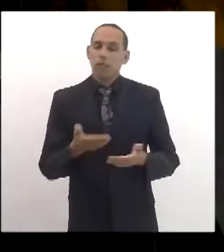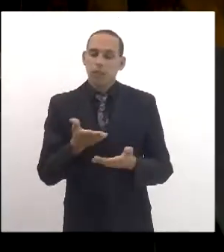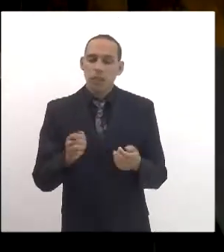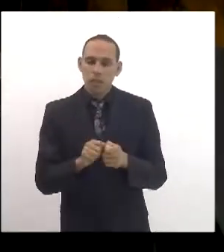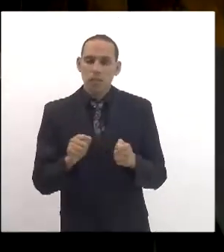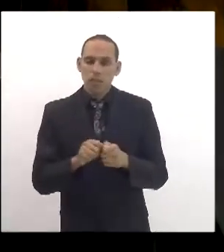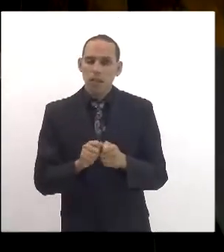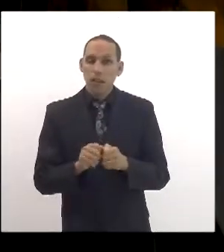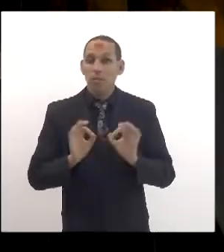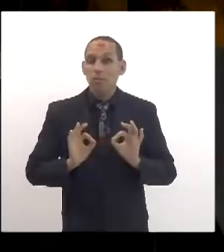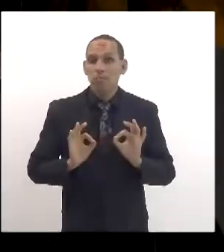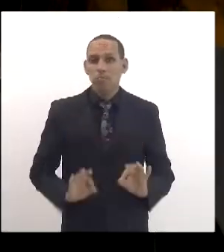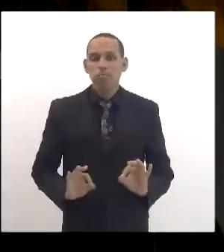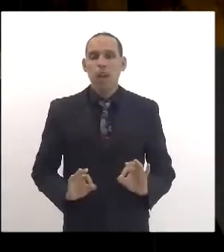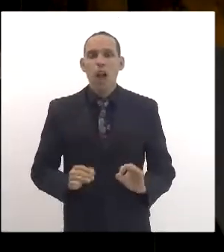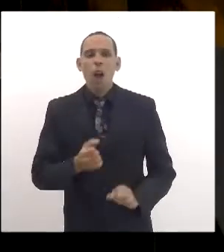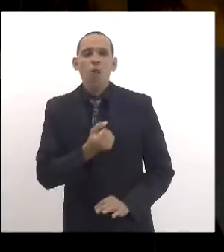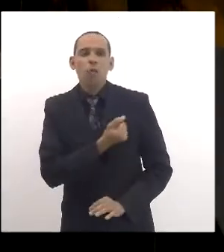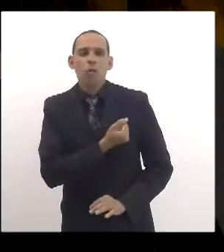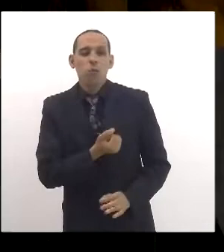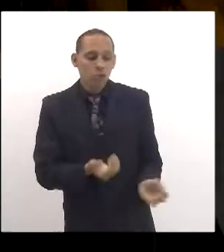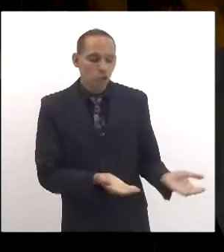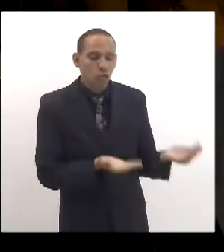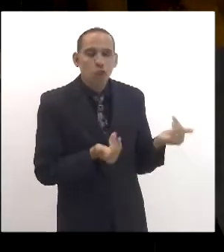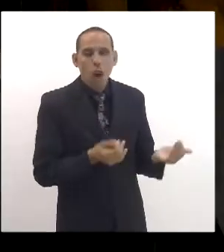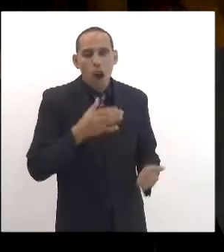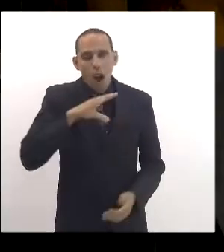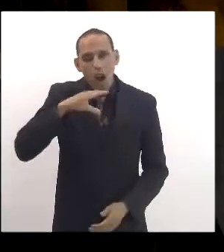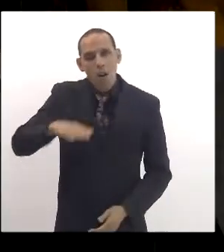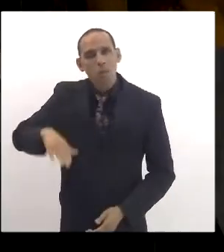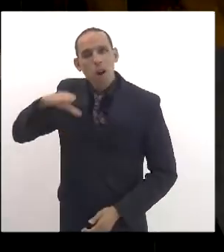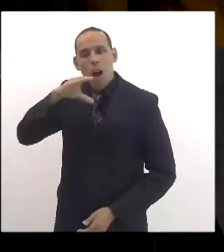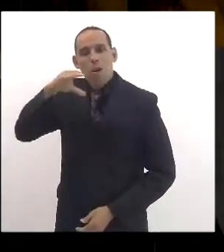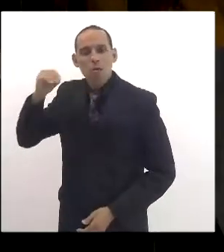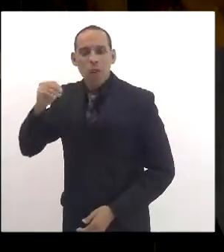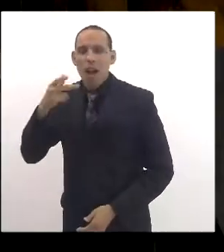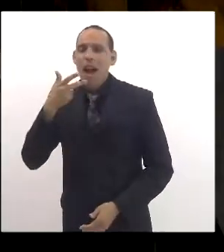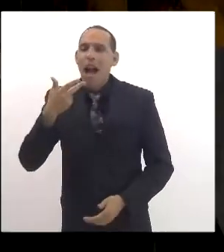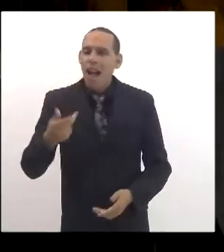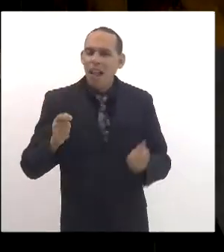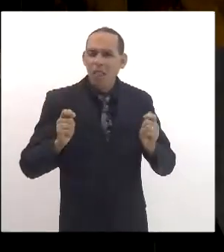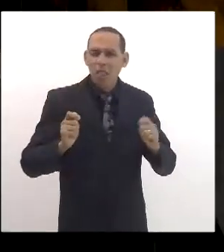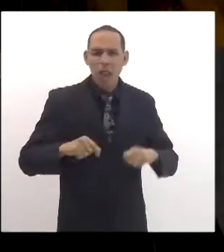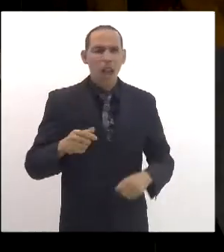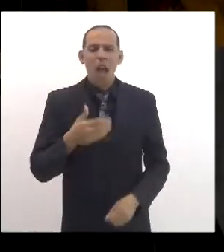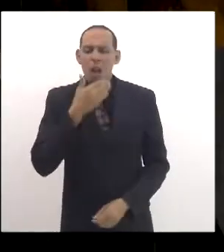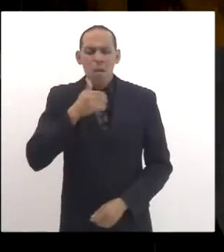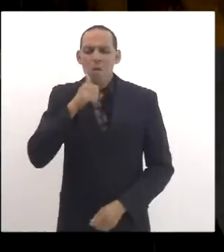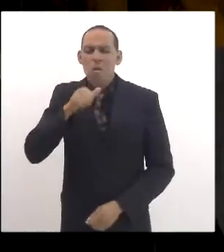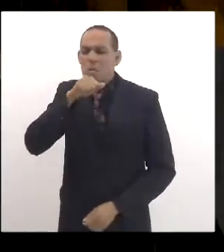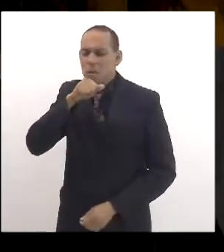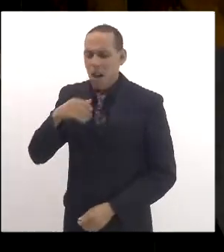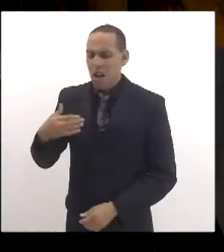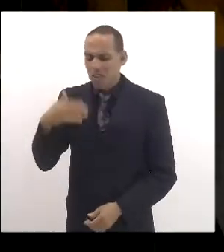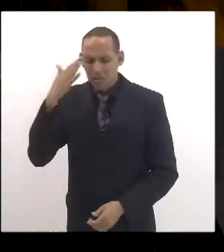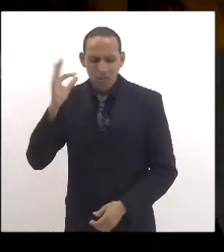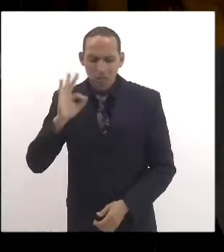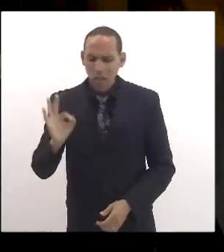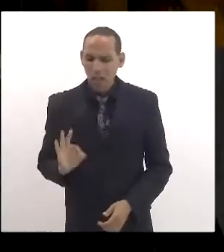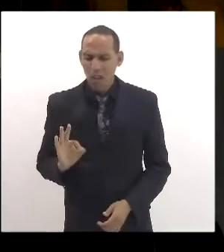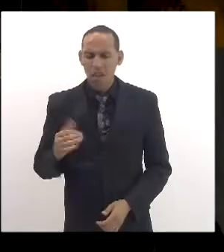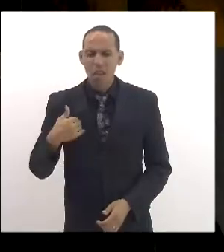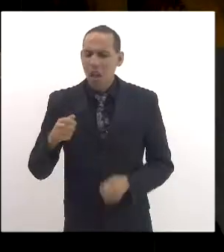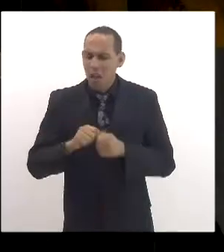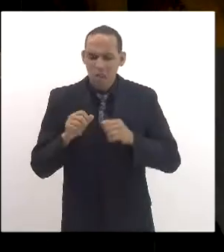De facto, o número de jovens adultos que são capazes de dizer os meus pais não entendem o que eu estou